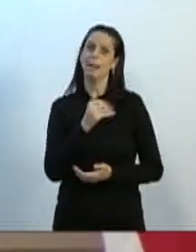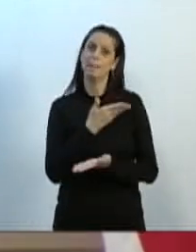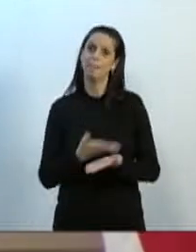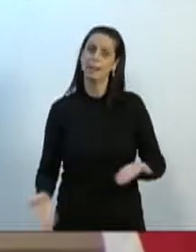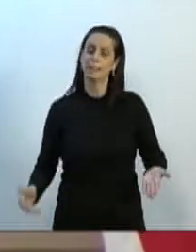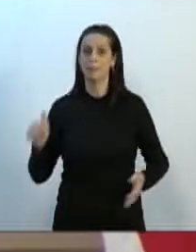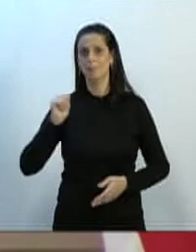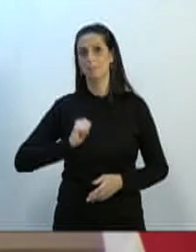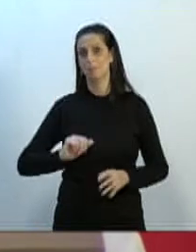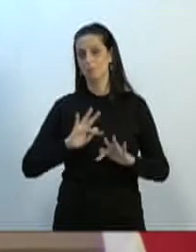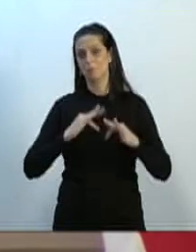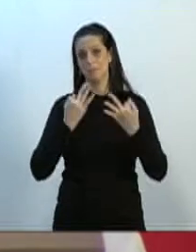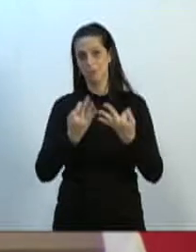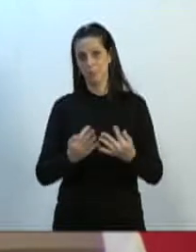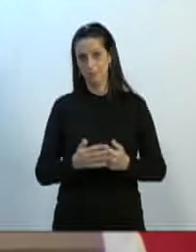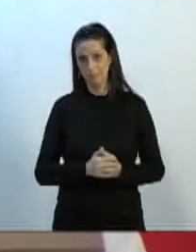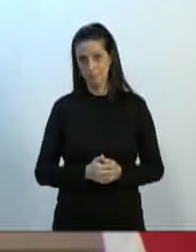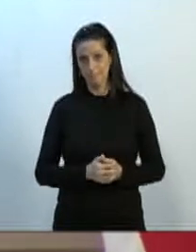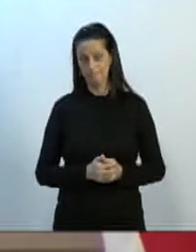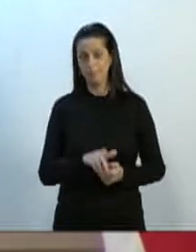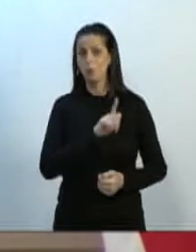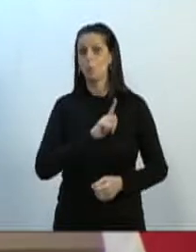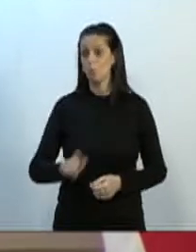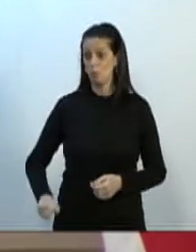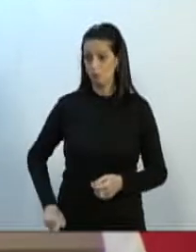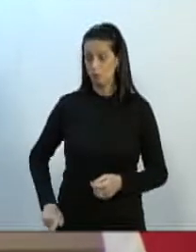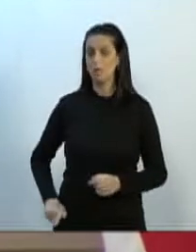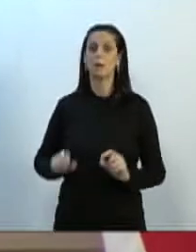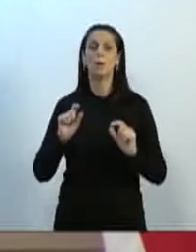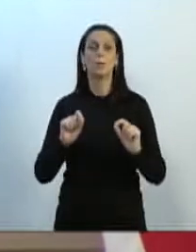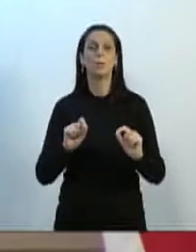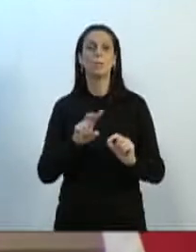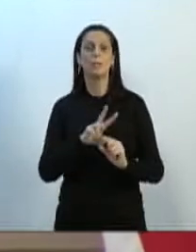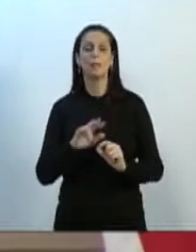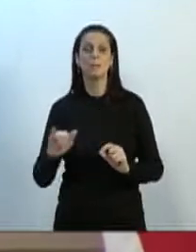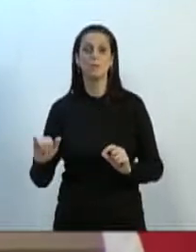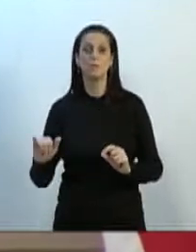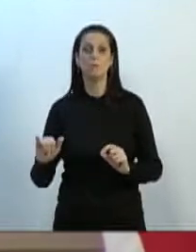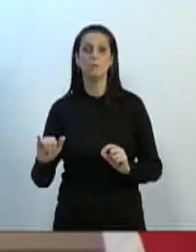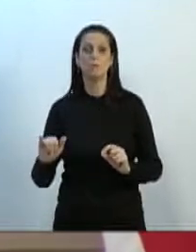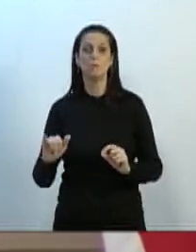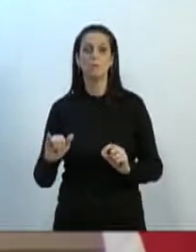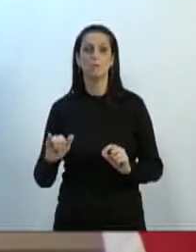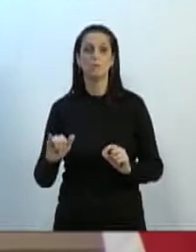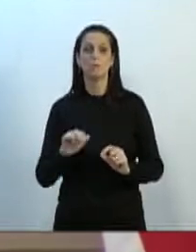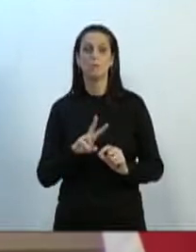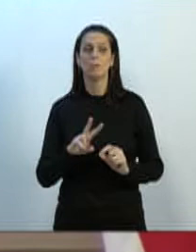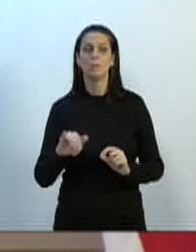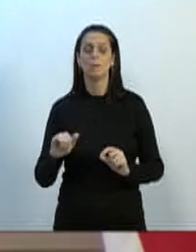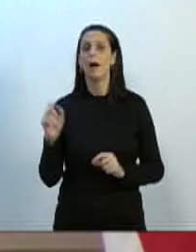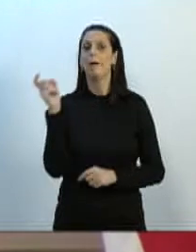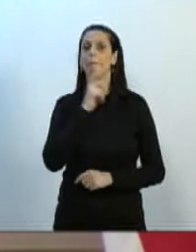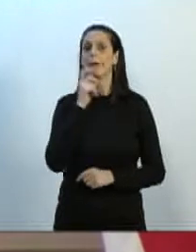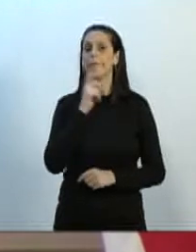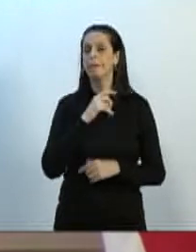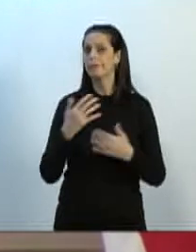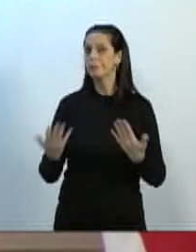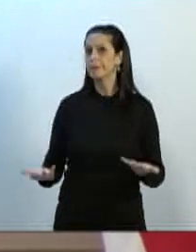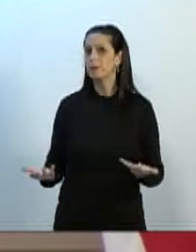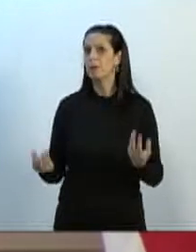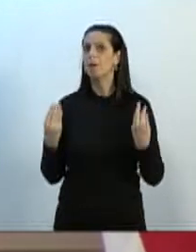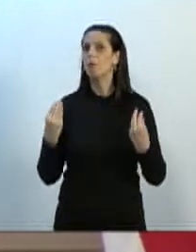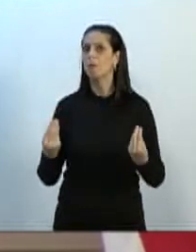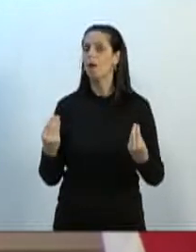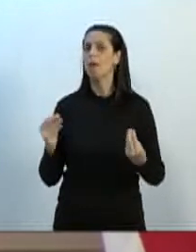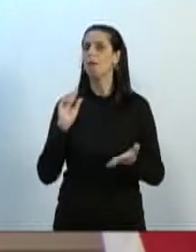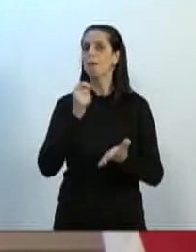O pior, o governo dará um calote nos precatórios. Mas e a honestidade pregada por essa equipe de governo?